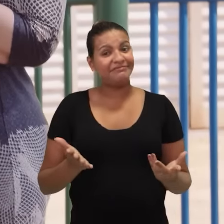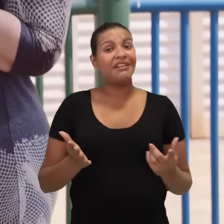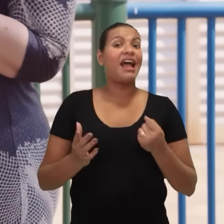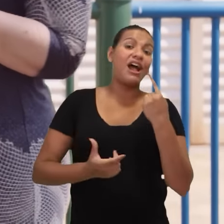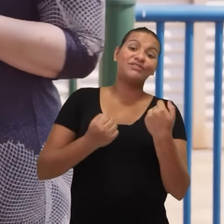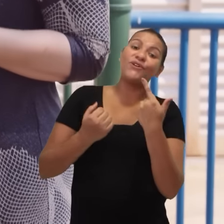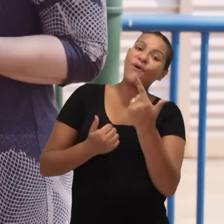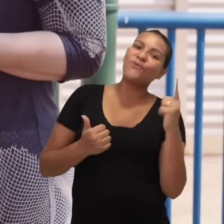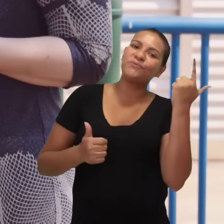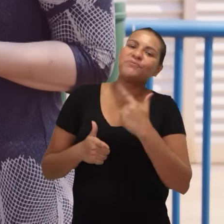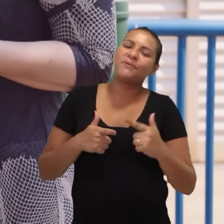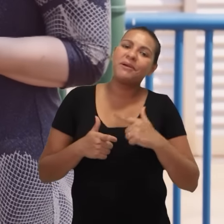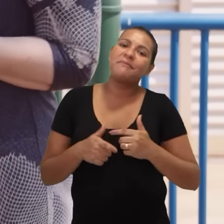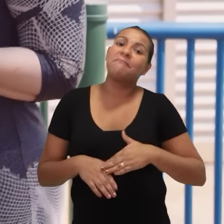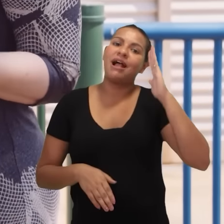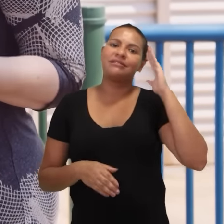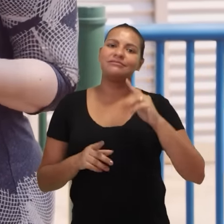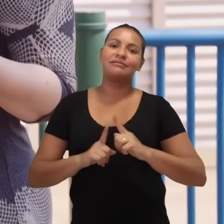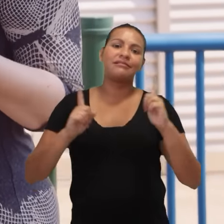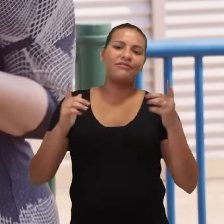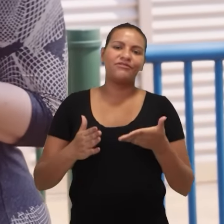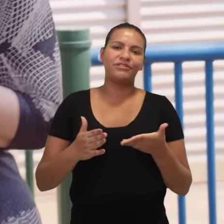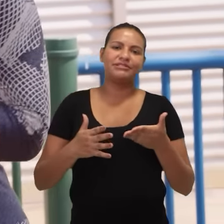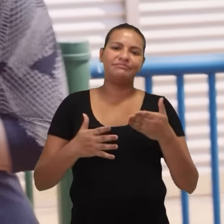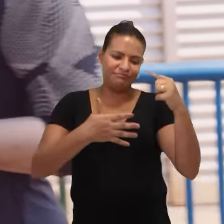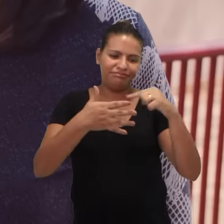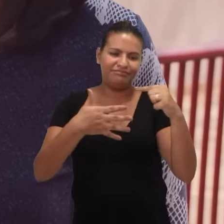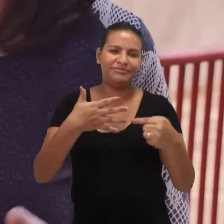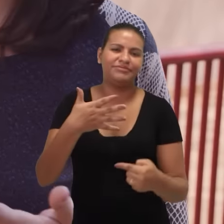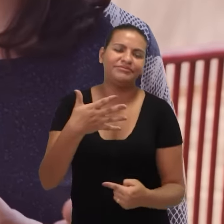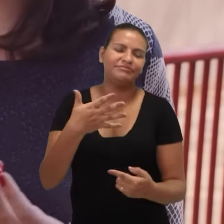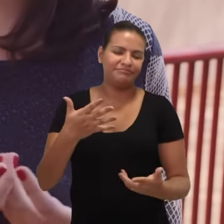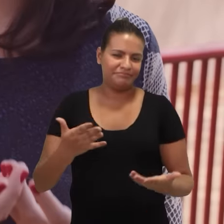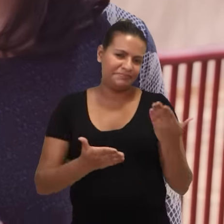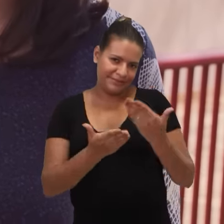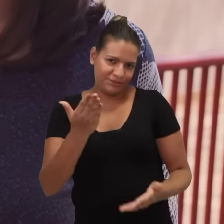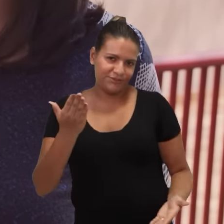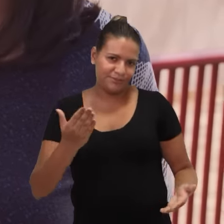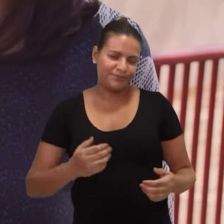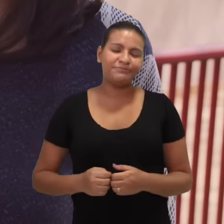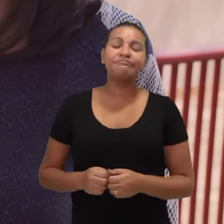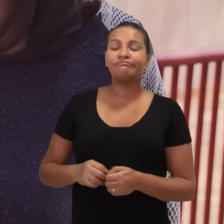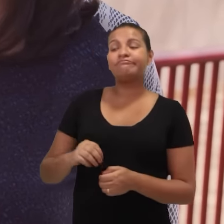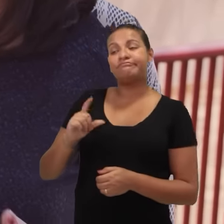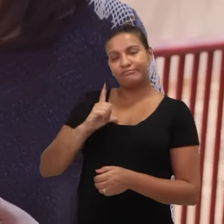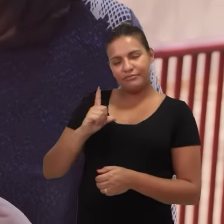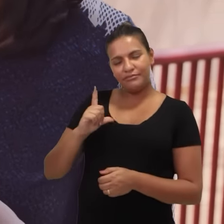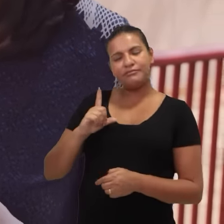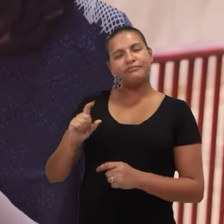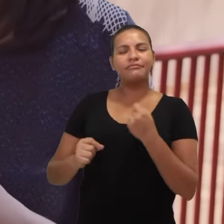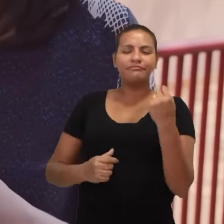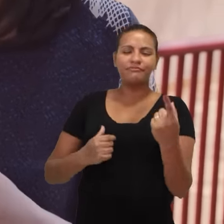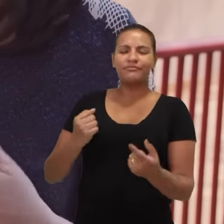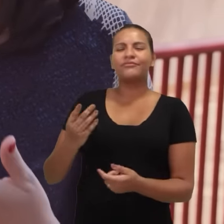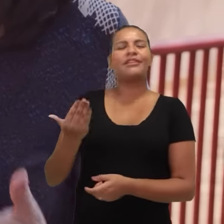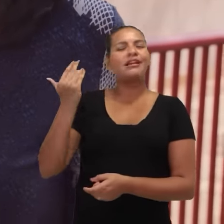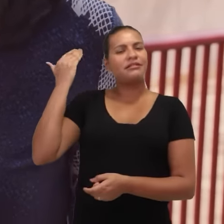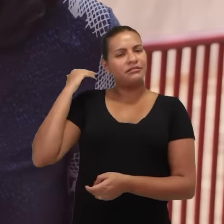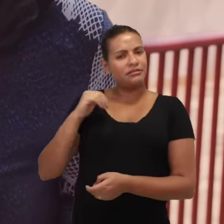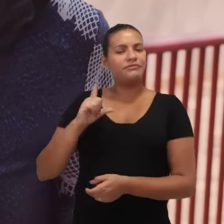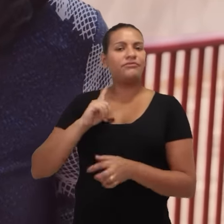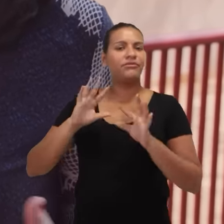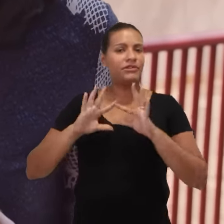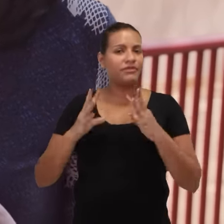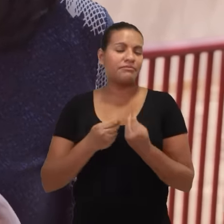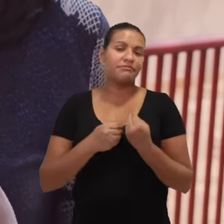Como tudo está organizado, a gente não tem mais uma atenção. Toda vez que a família procurar uma vaga na creche, tinha um desgaste